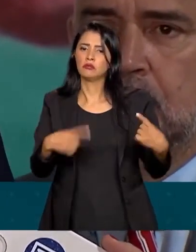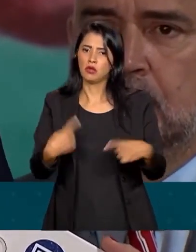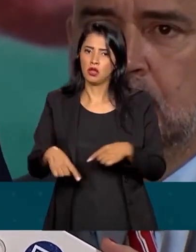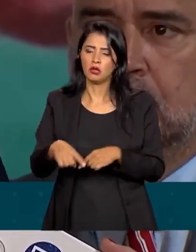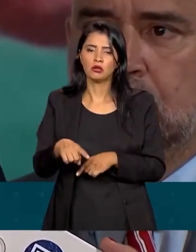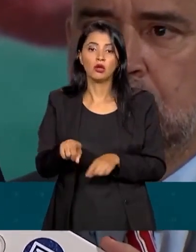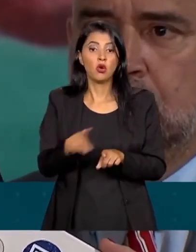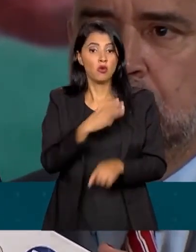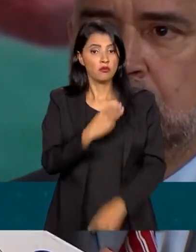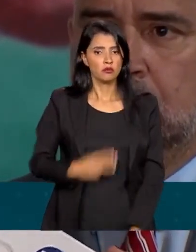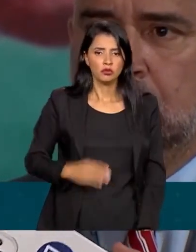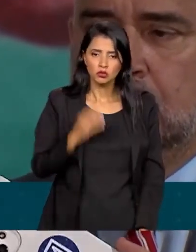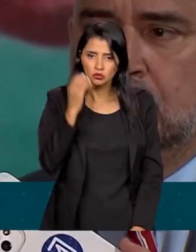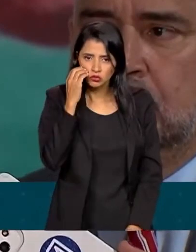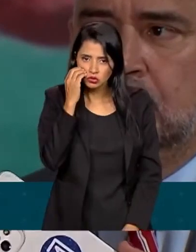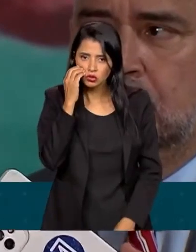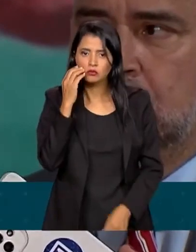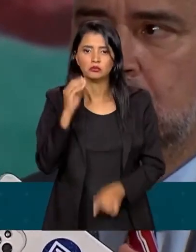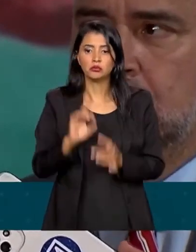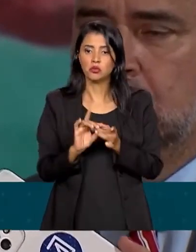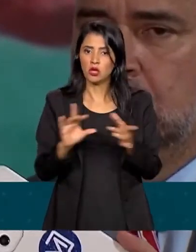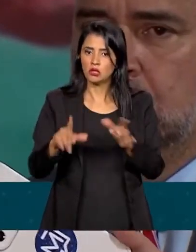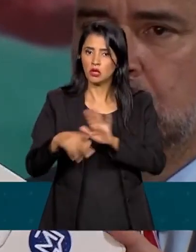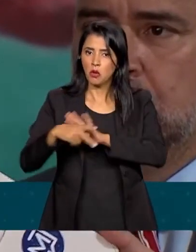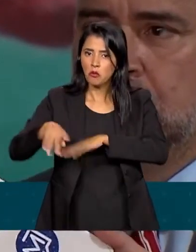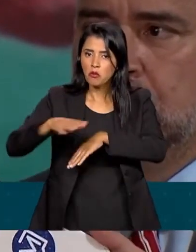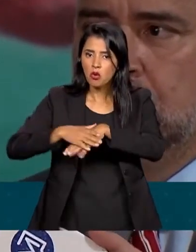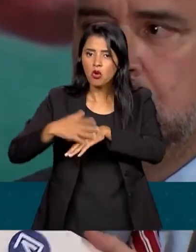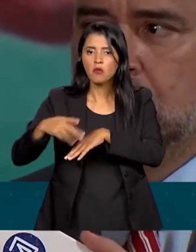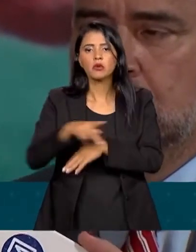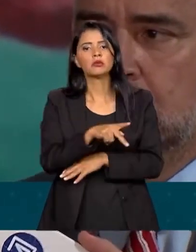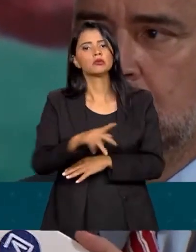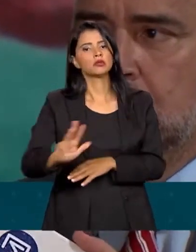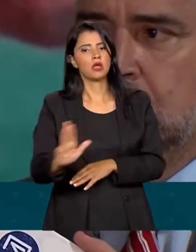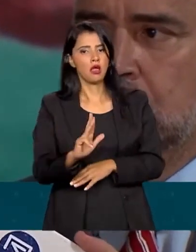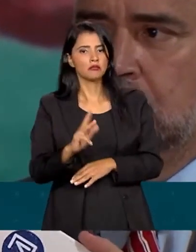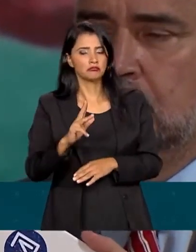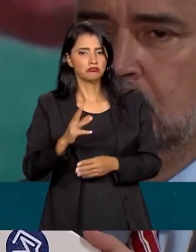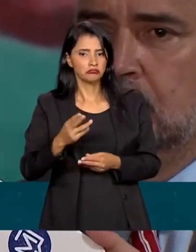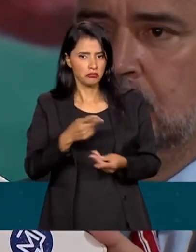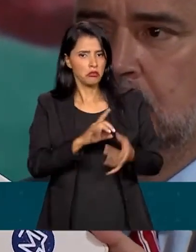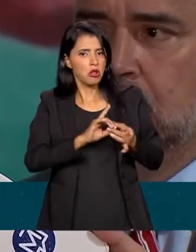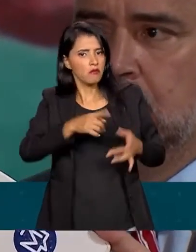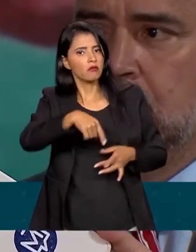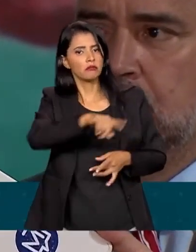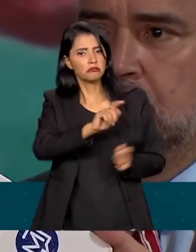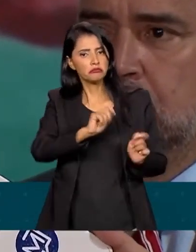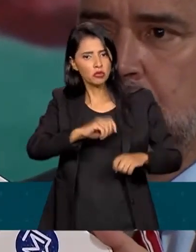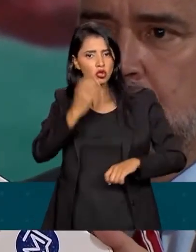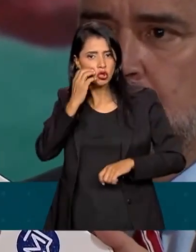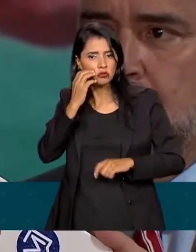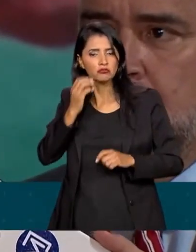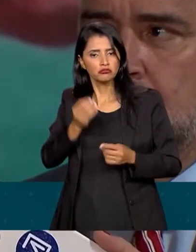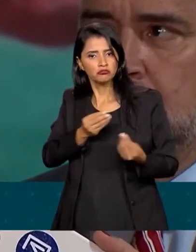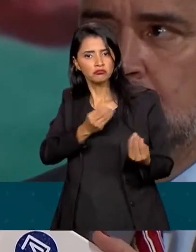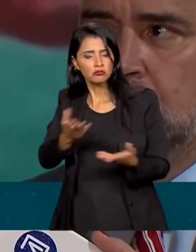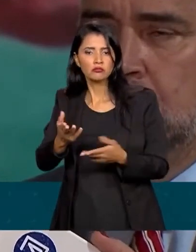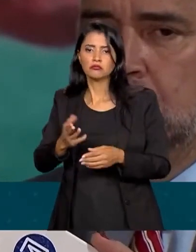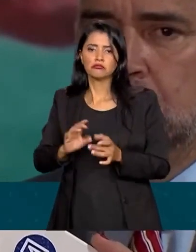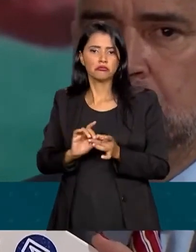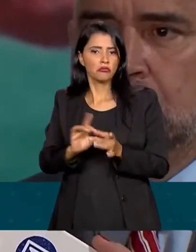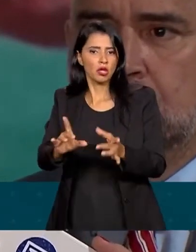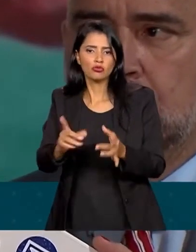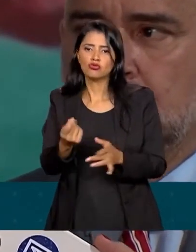ministro Dino, por autorização do presidente da República, como ação imediata, vai colocar à disposição